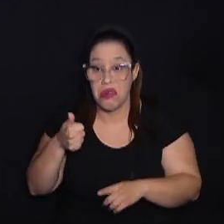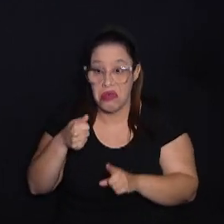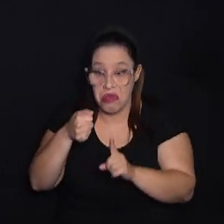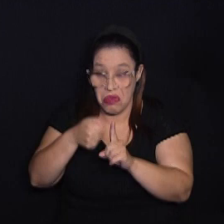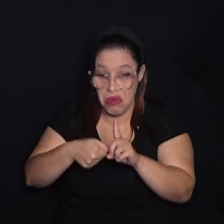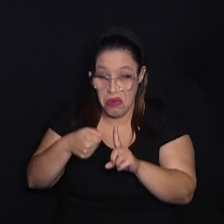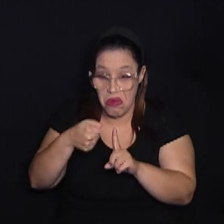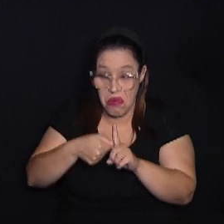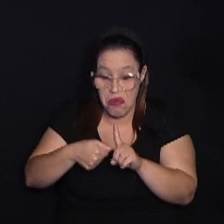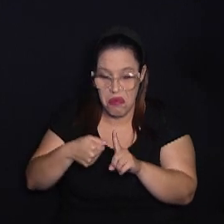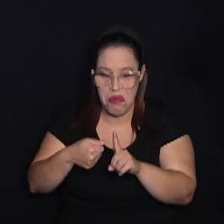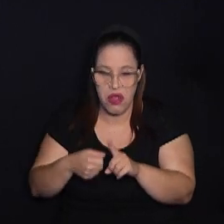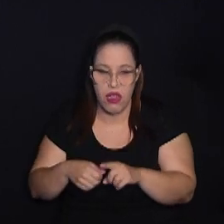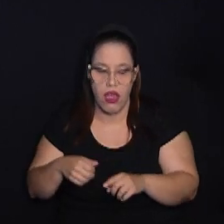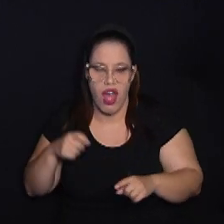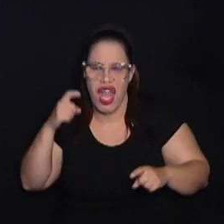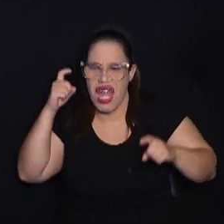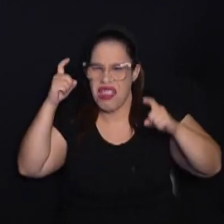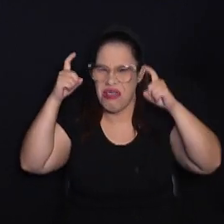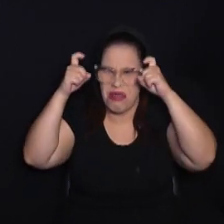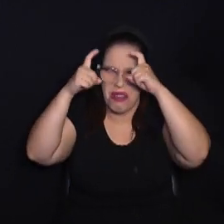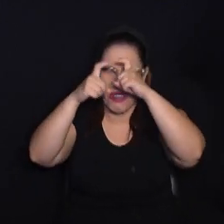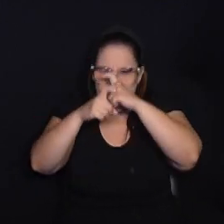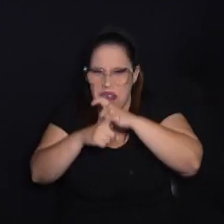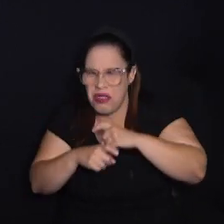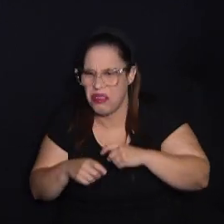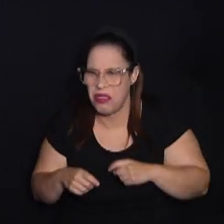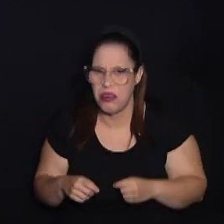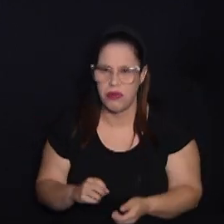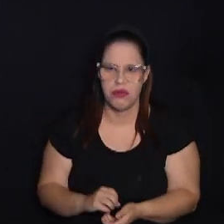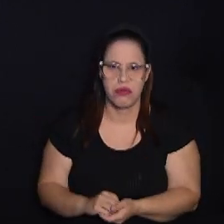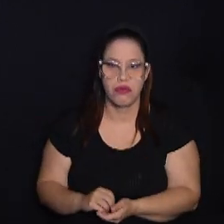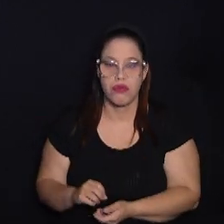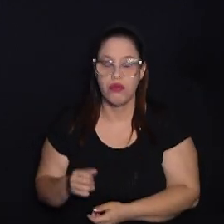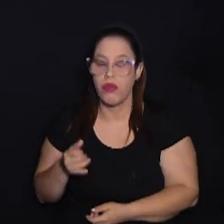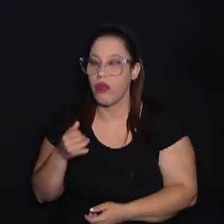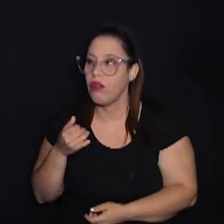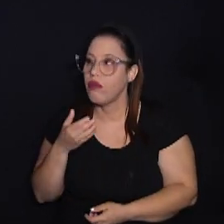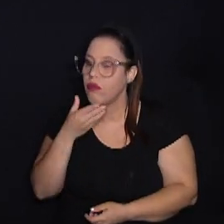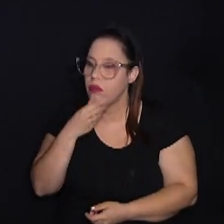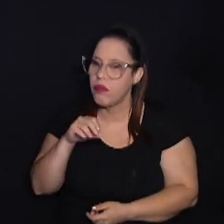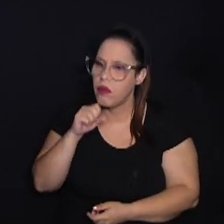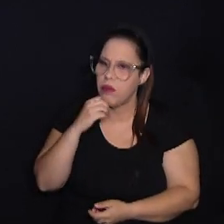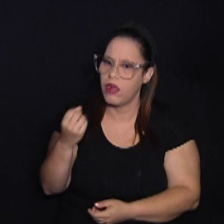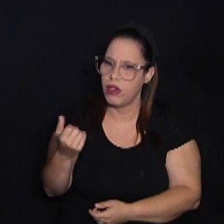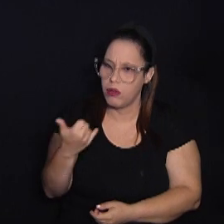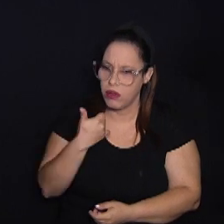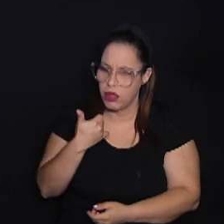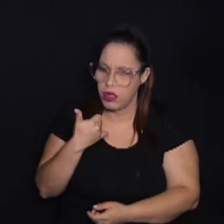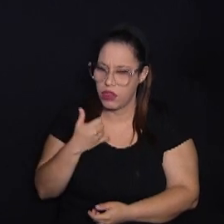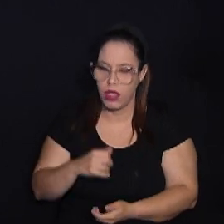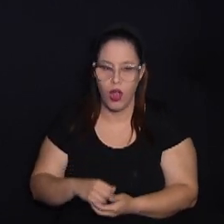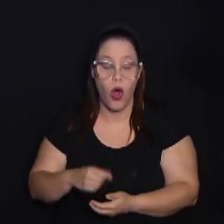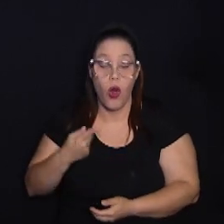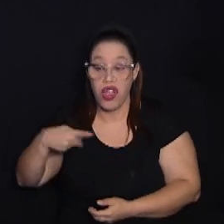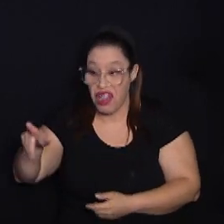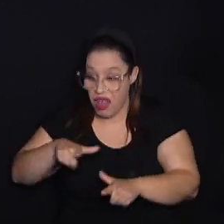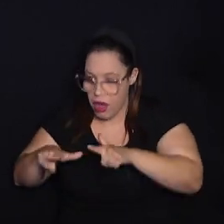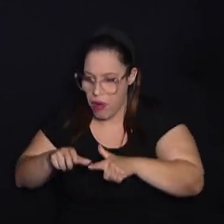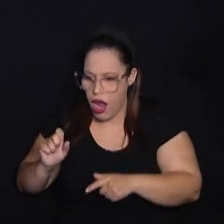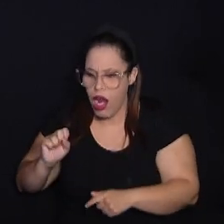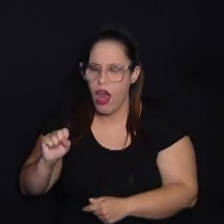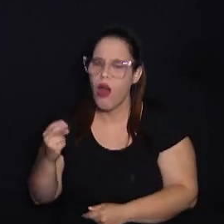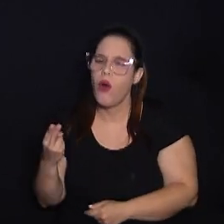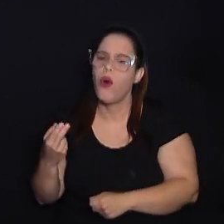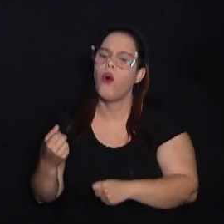Meu esposo disse, ou você arruma um trabalho ou vai a um médico.